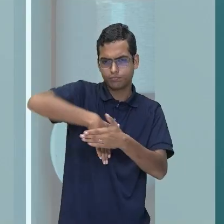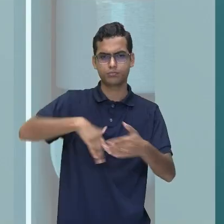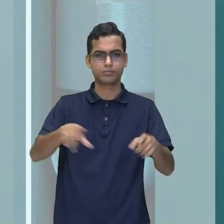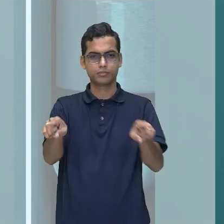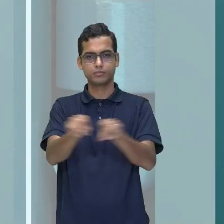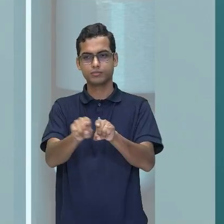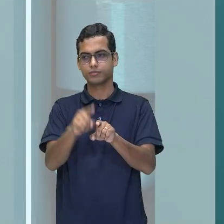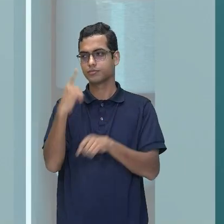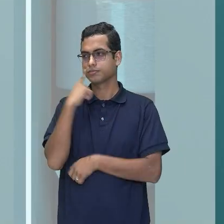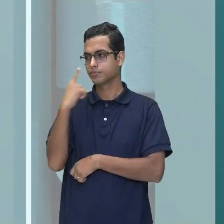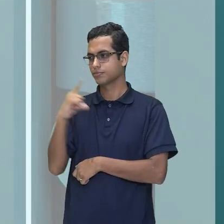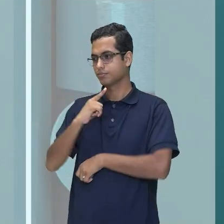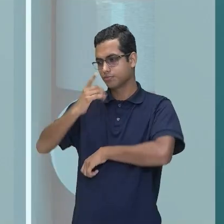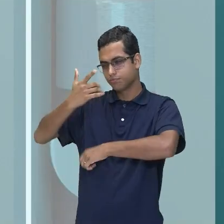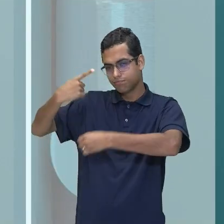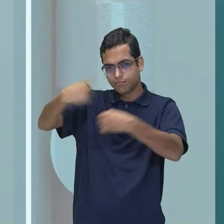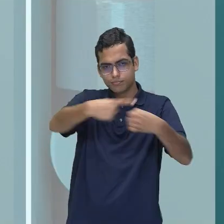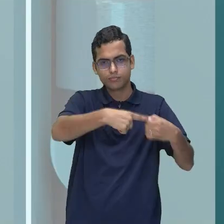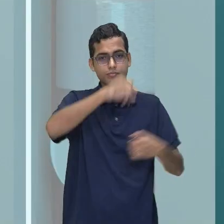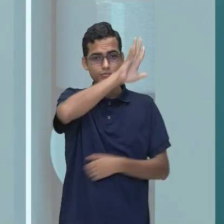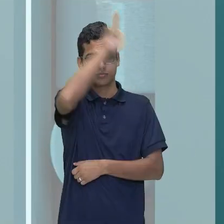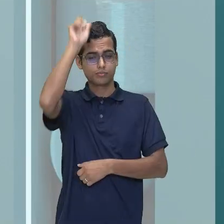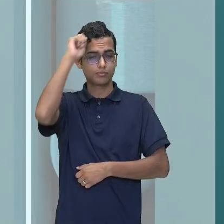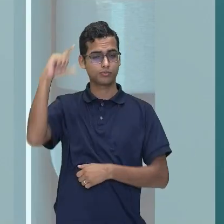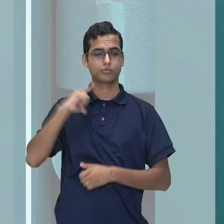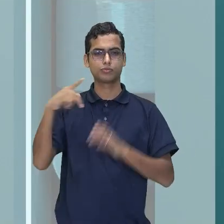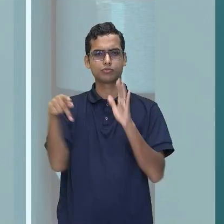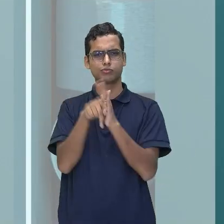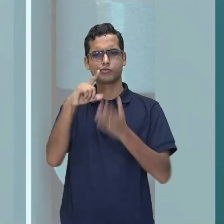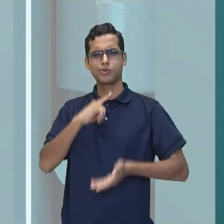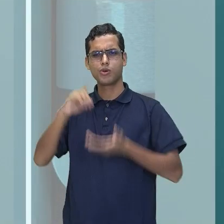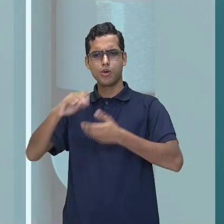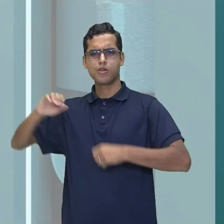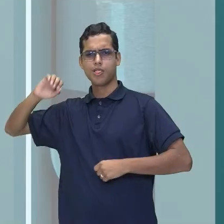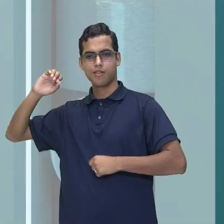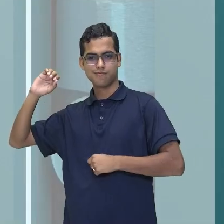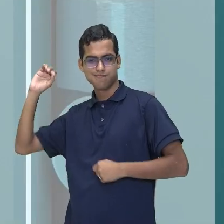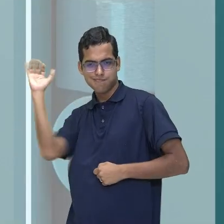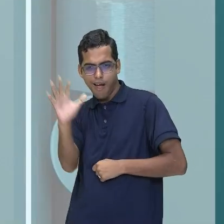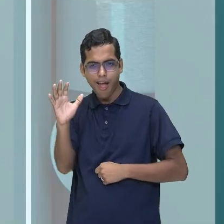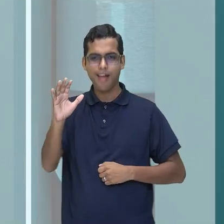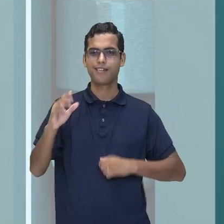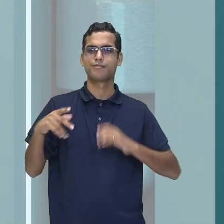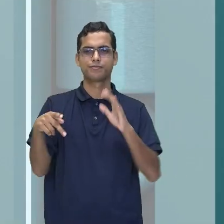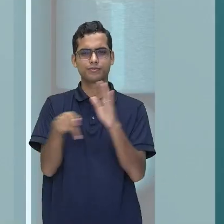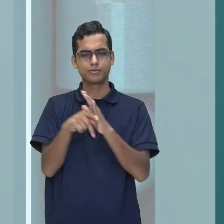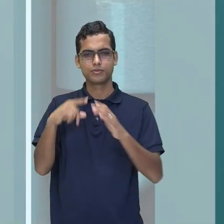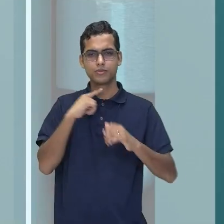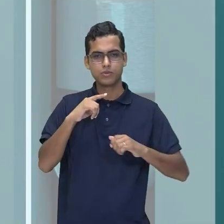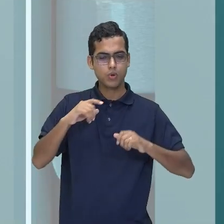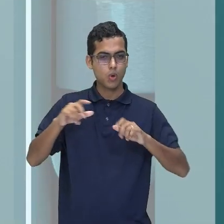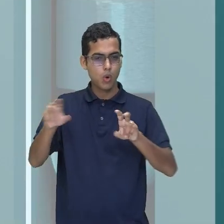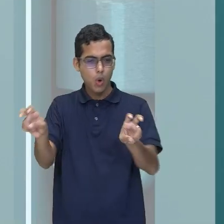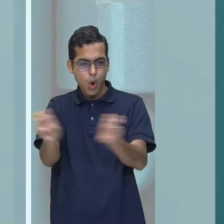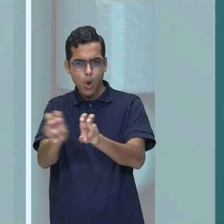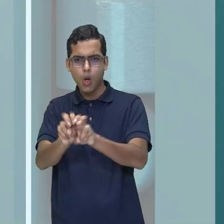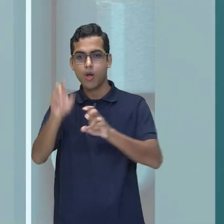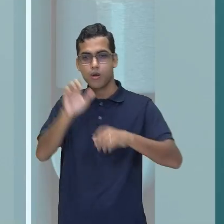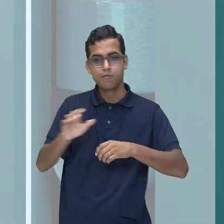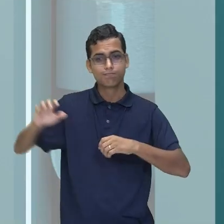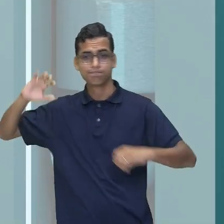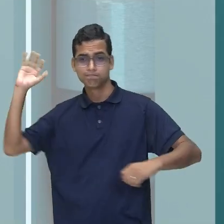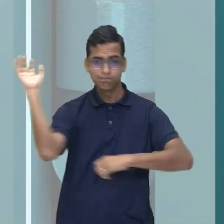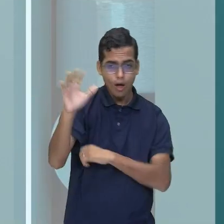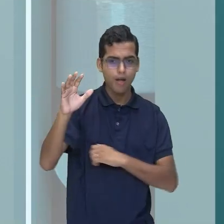handball e o futsal, certo? Pode não ser tão expressivo assim, e inclusive